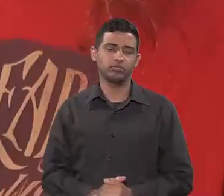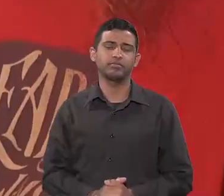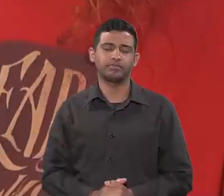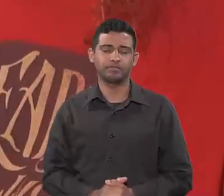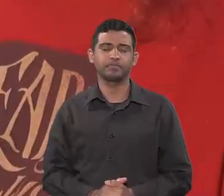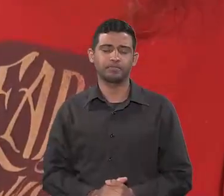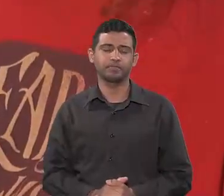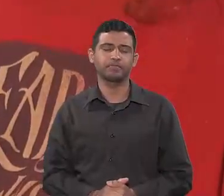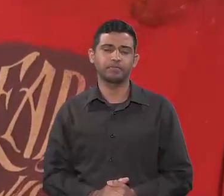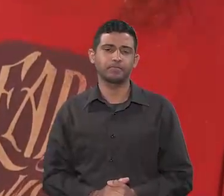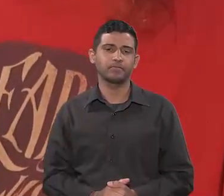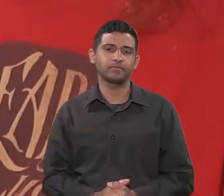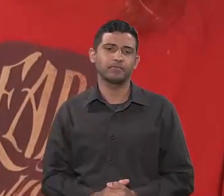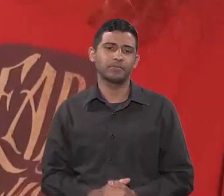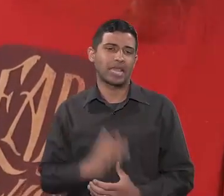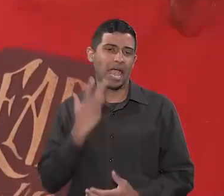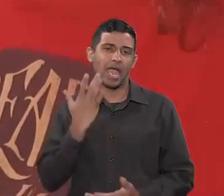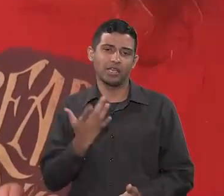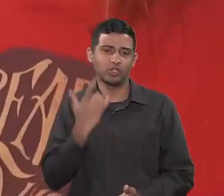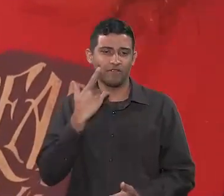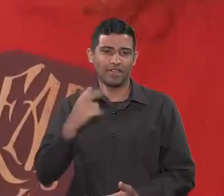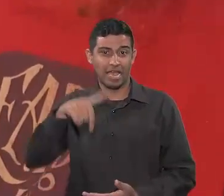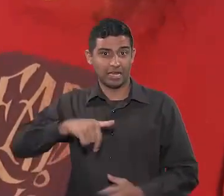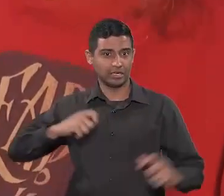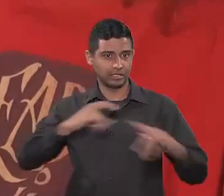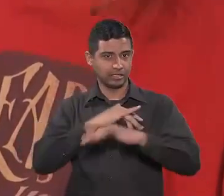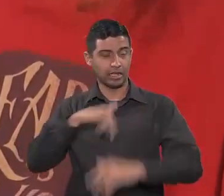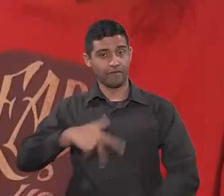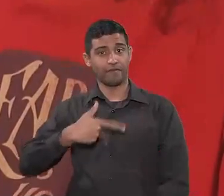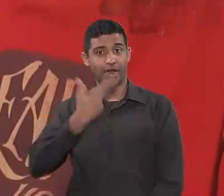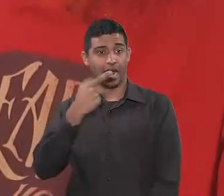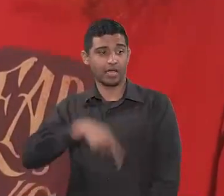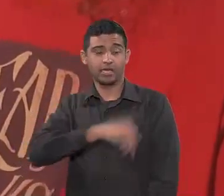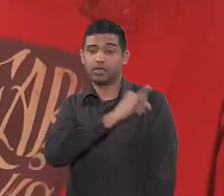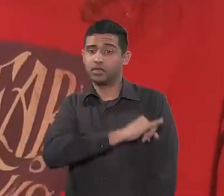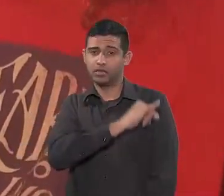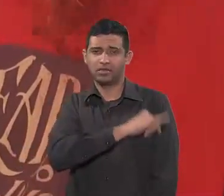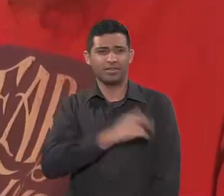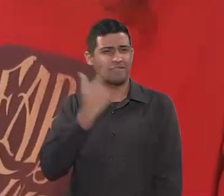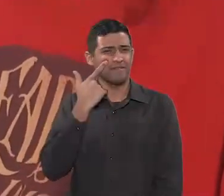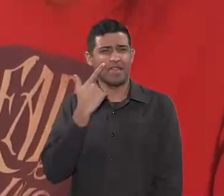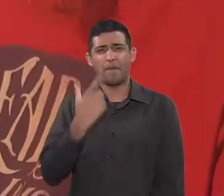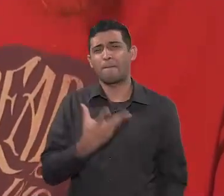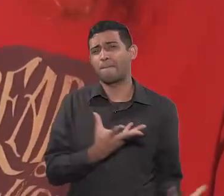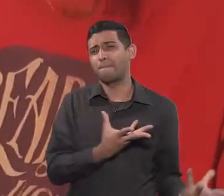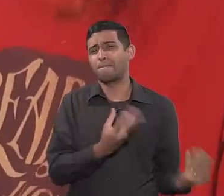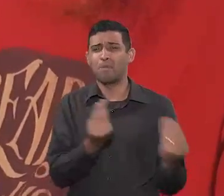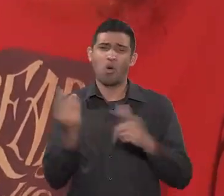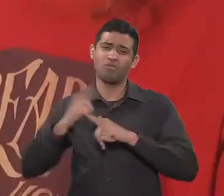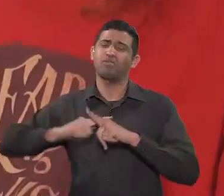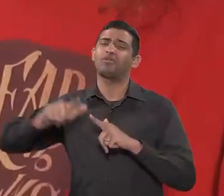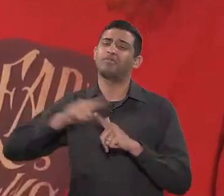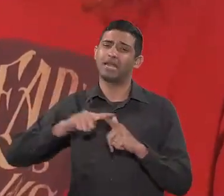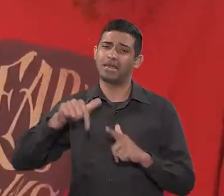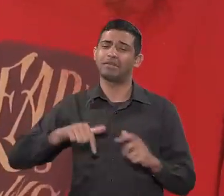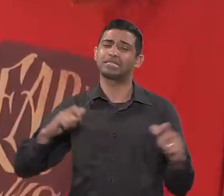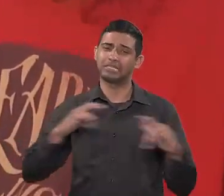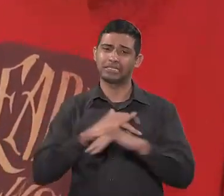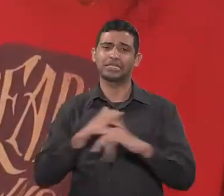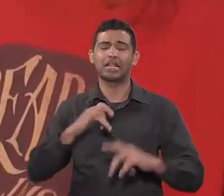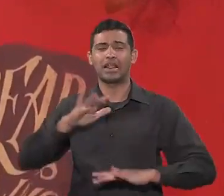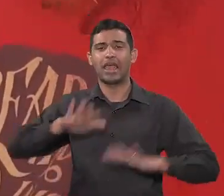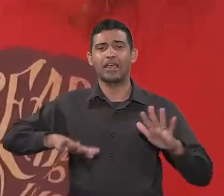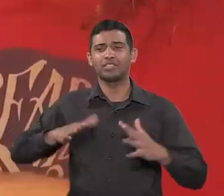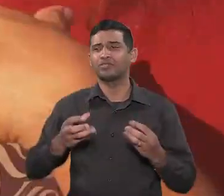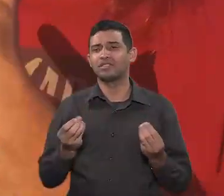um pouco, sabe? Eu acho que a nossa cidade, vou falar pelo Rio de Janeiro, né? Nós temos milhares de problemas aqui na cidade. E muitas vezes a